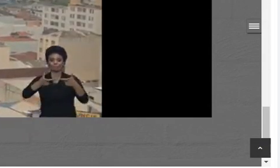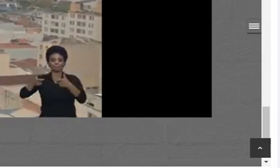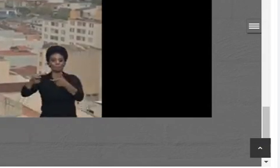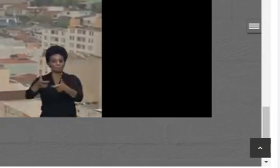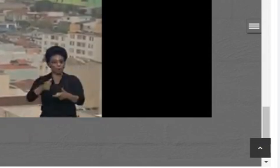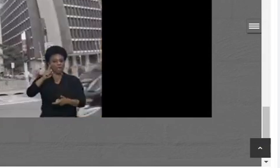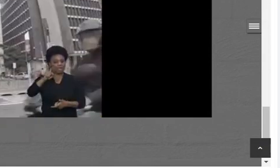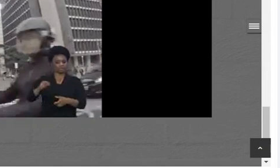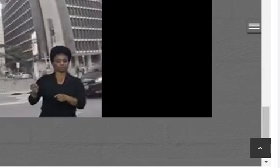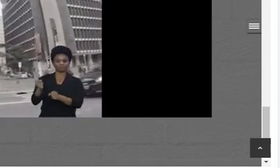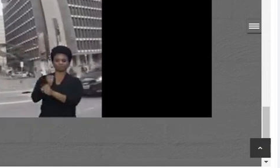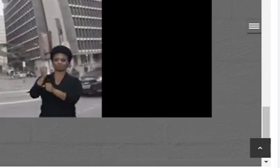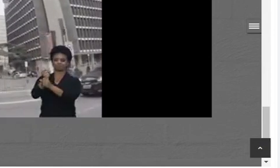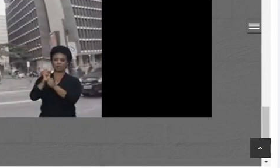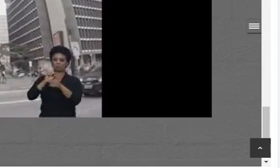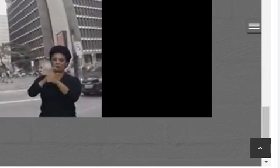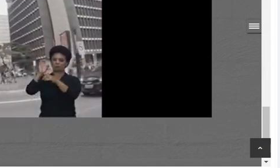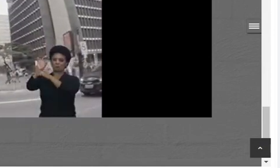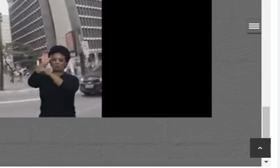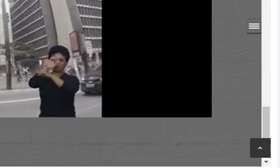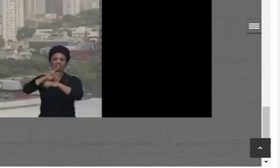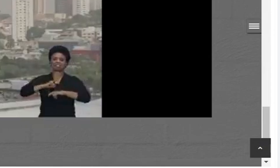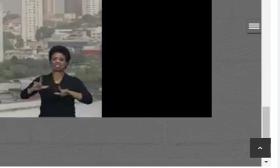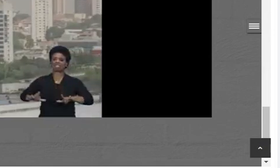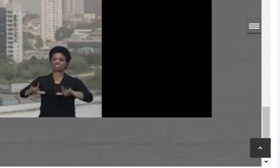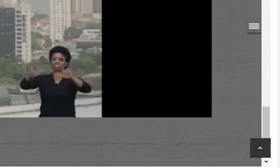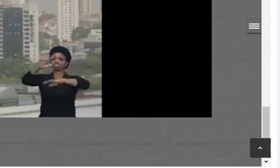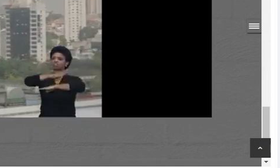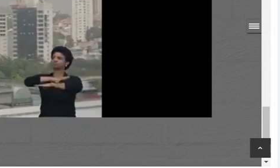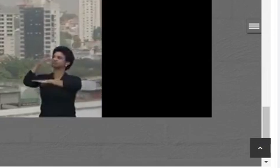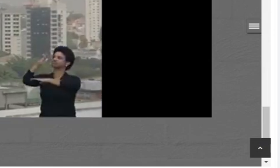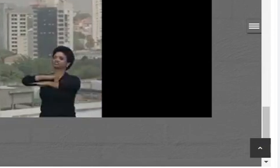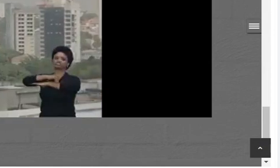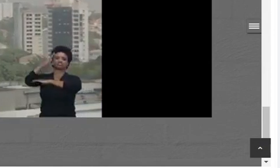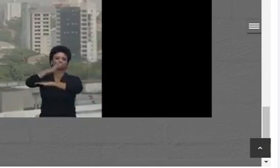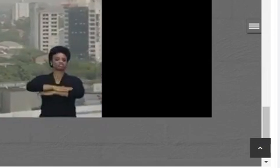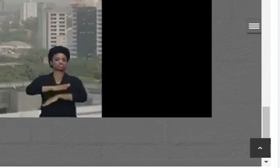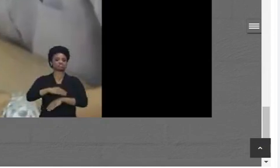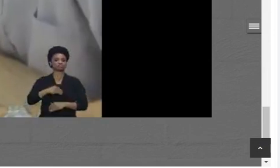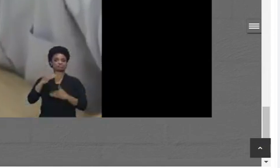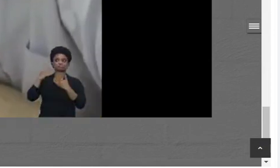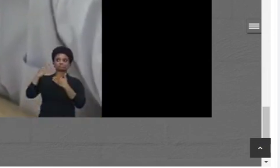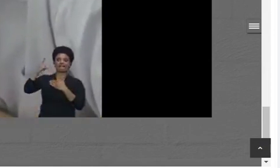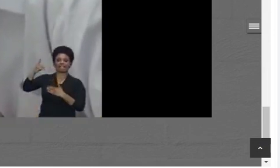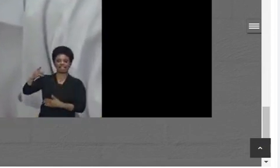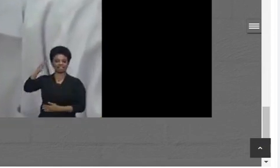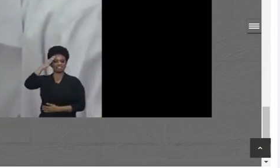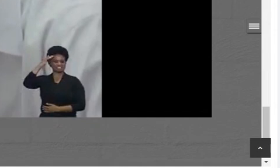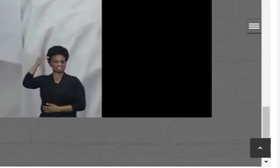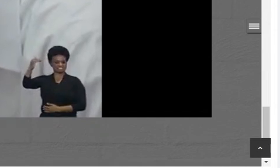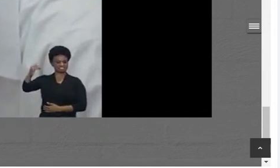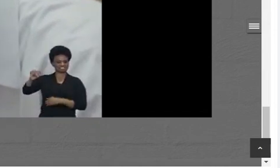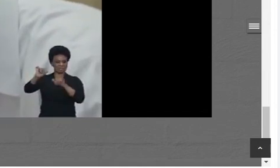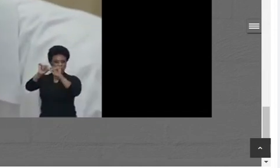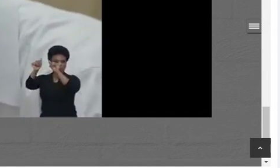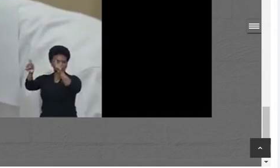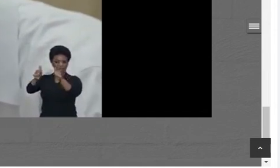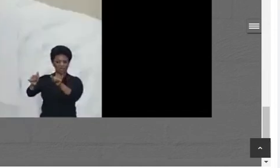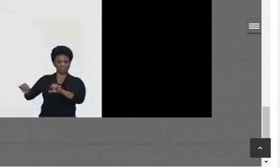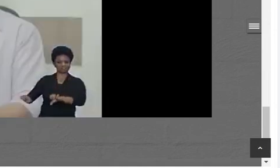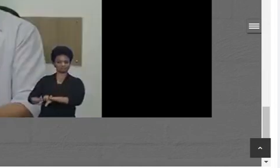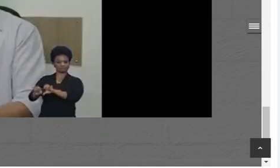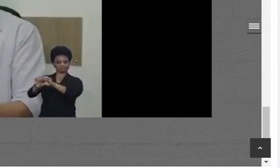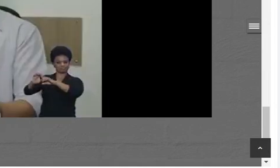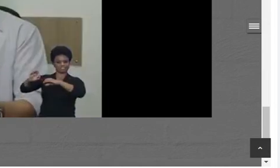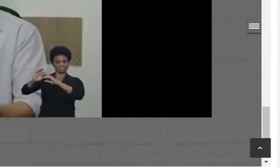são empilhadas e têm grandes janelas, graças à genialidade dos modelos estruturais, como explica o